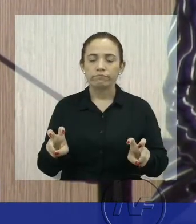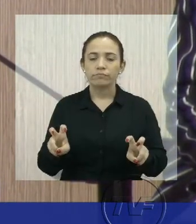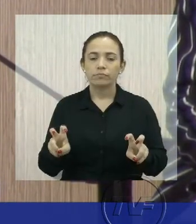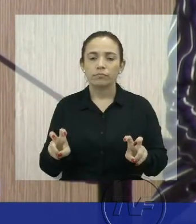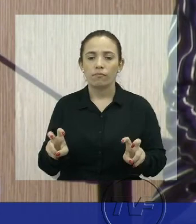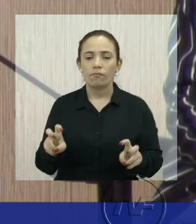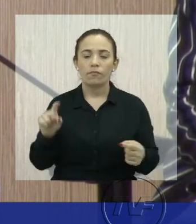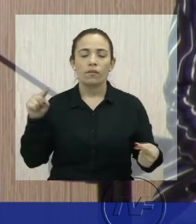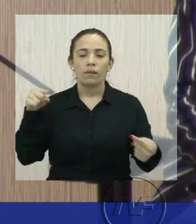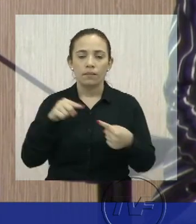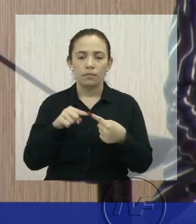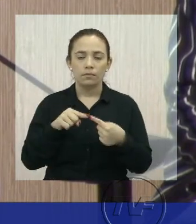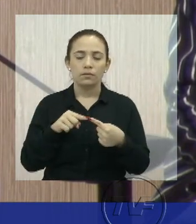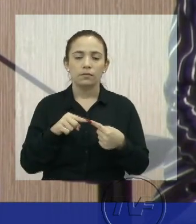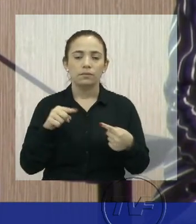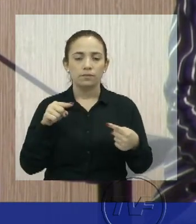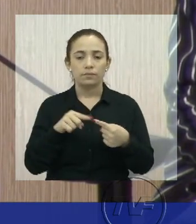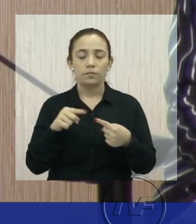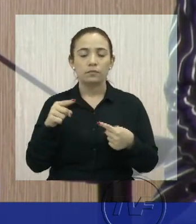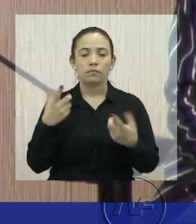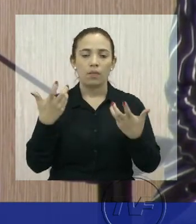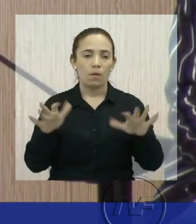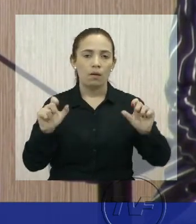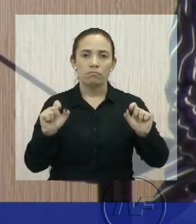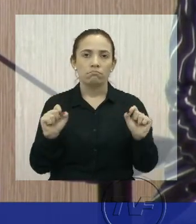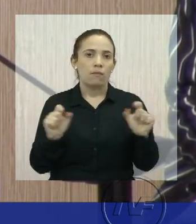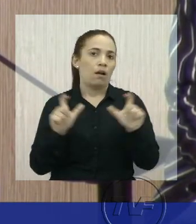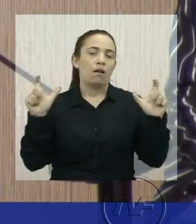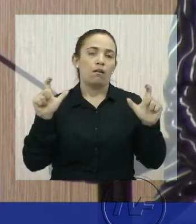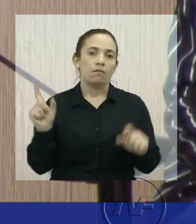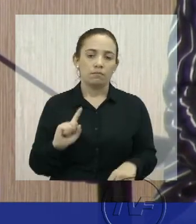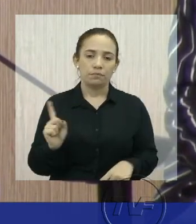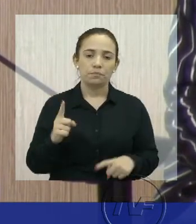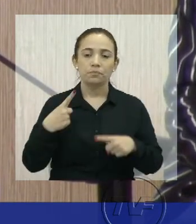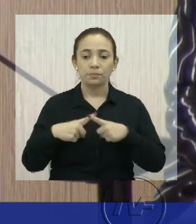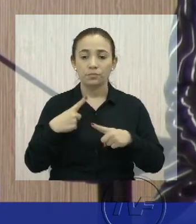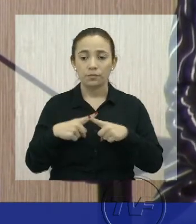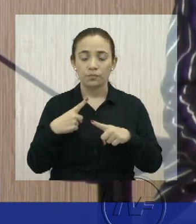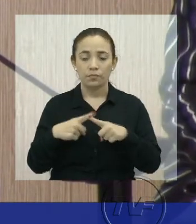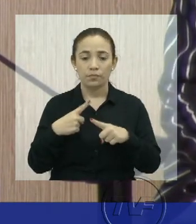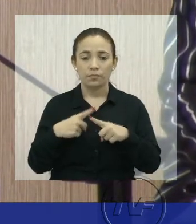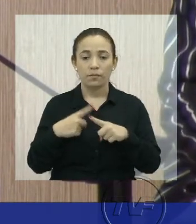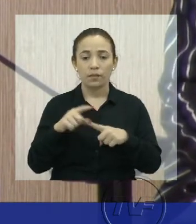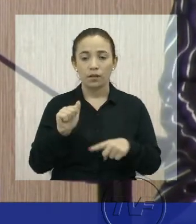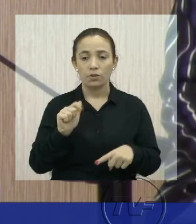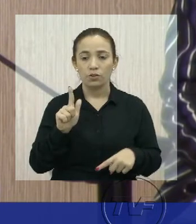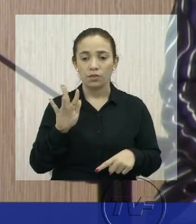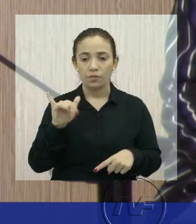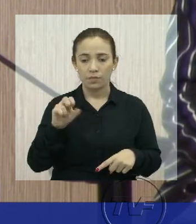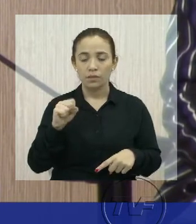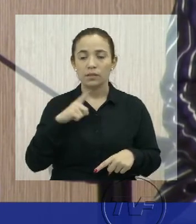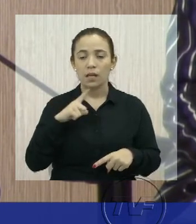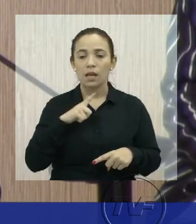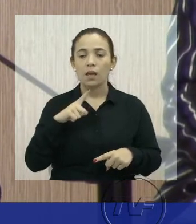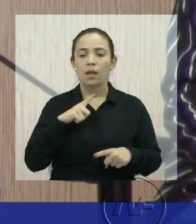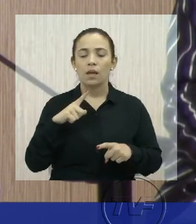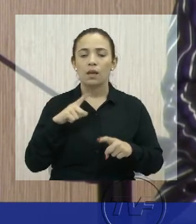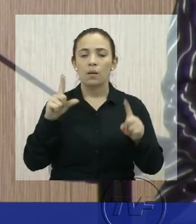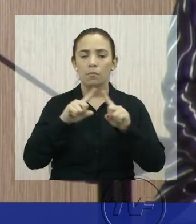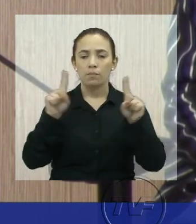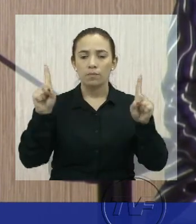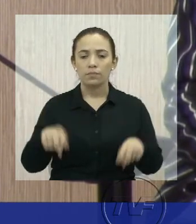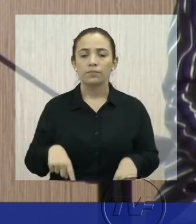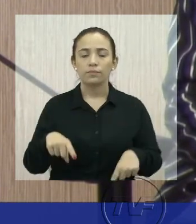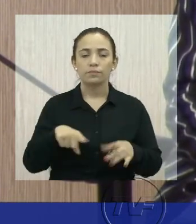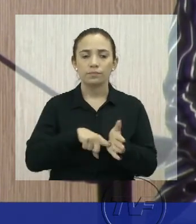o objetivo definitivamente não é de assustar, até porque a AGFIS tem dentro dela um programa chamado Fiscalização